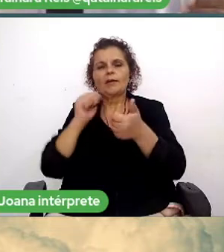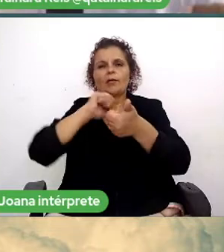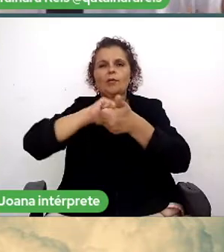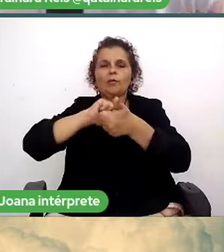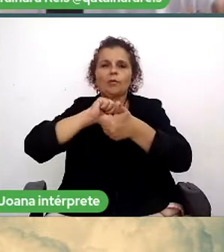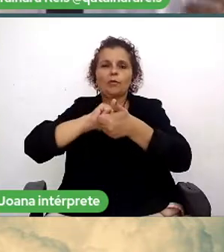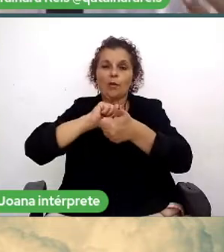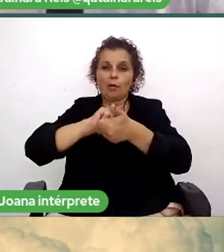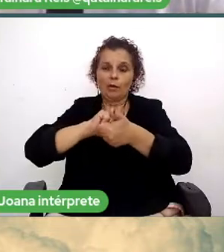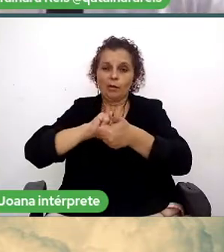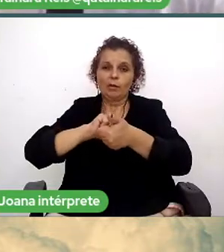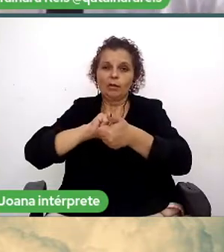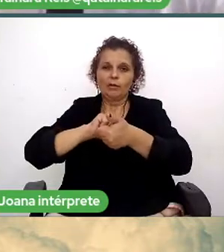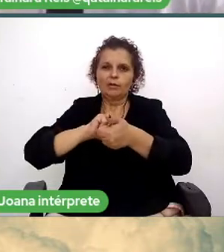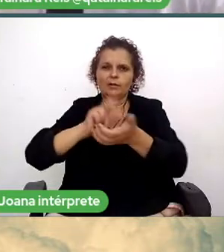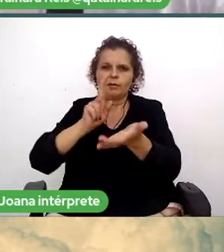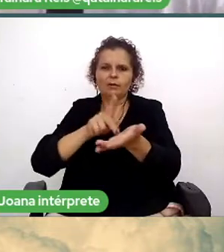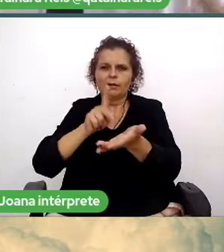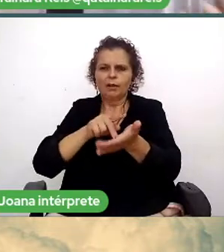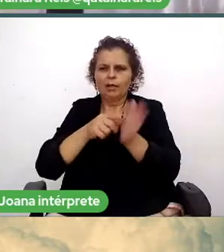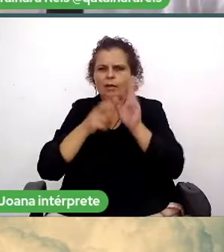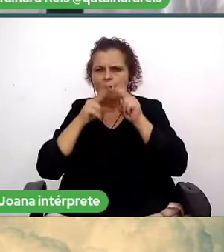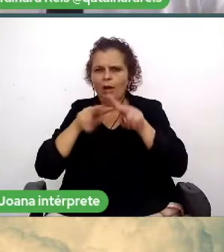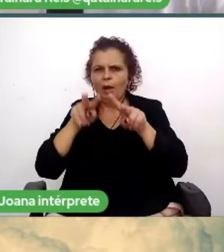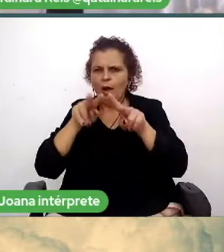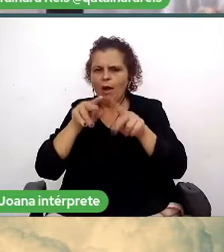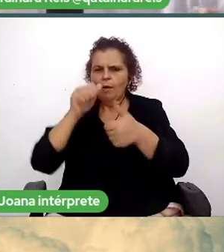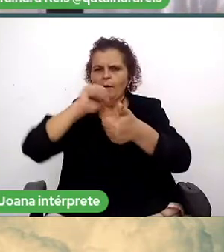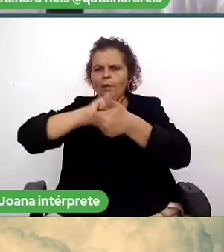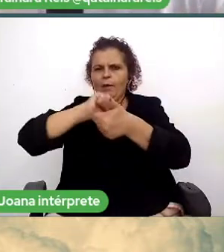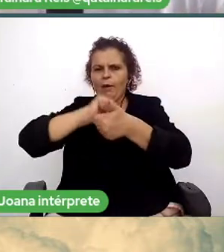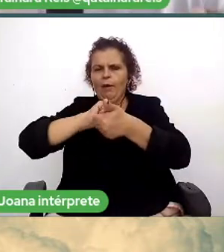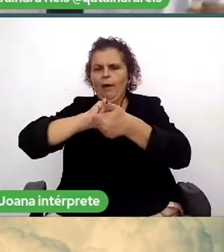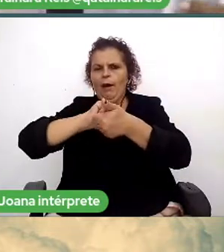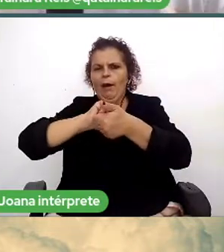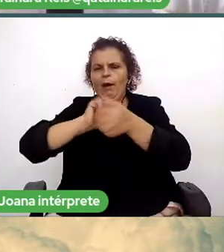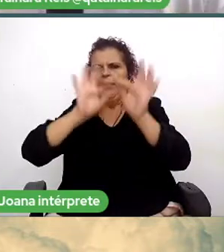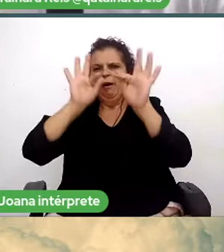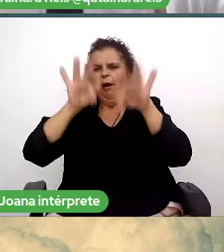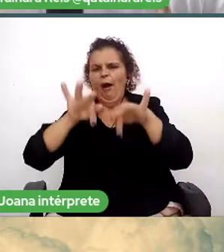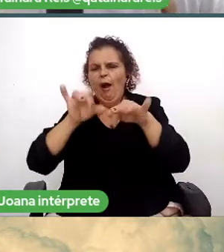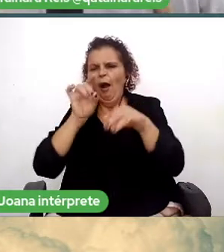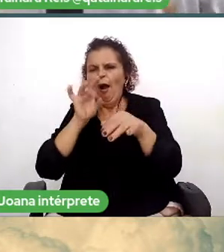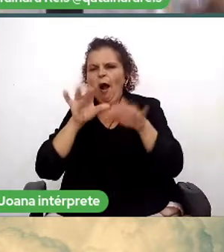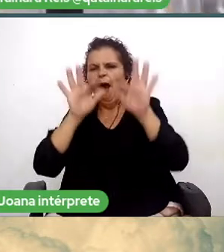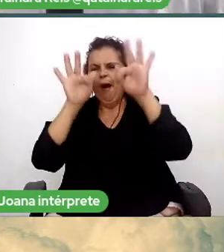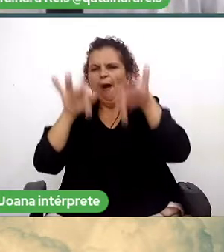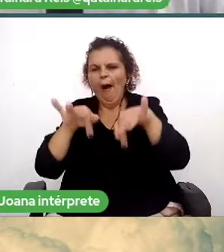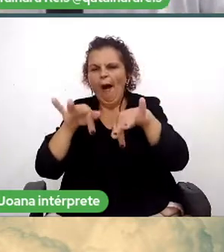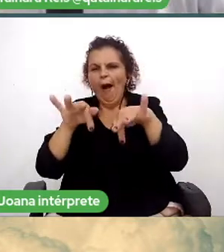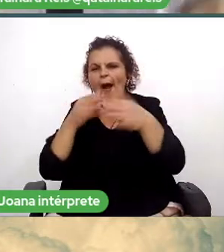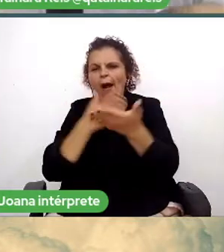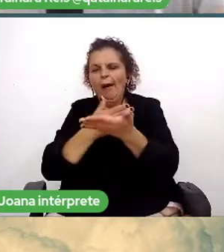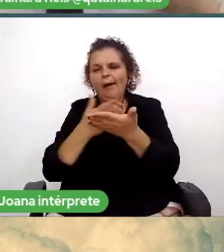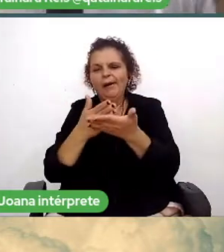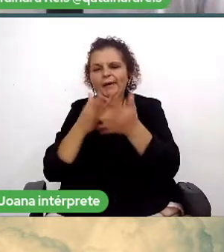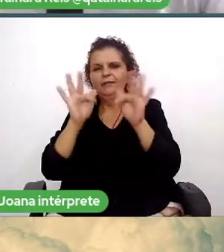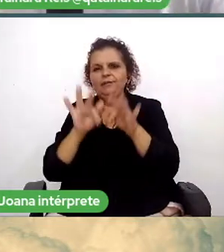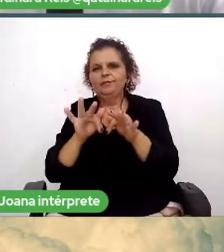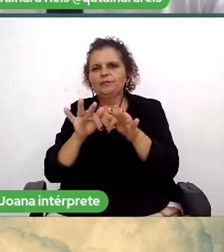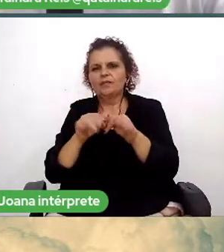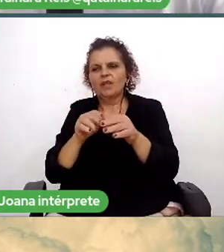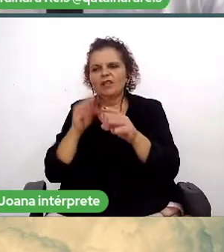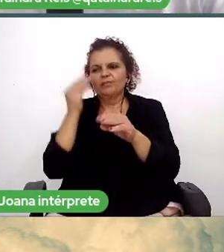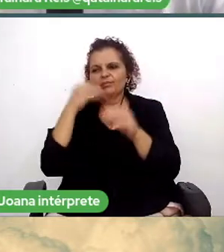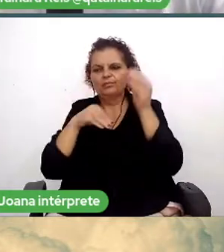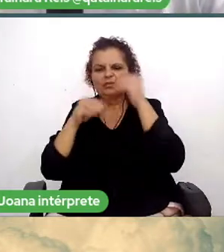essa parte de realmente olhar para a qualidade, para os testes, ficasse só no final, e no início ali a gente negligenciasse um